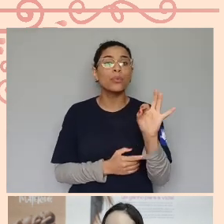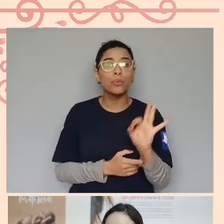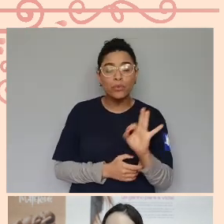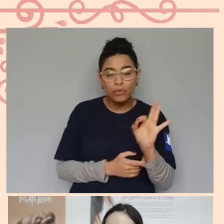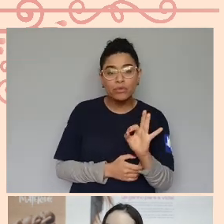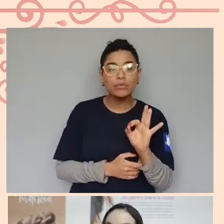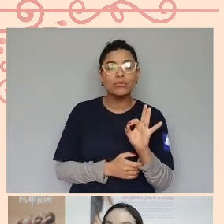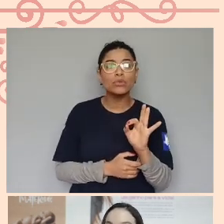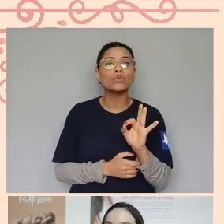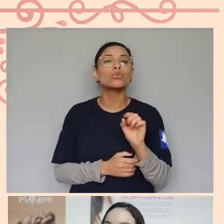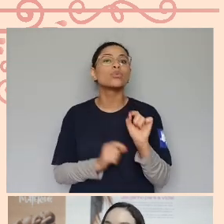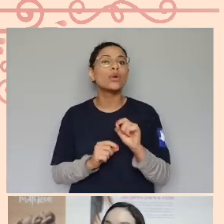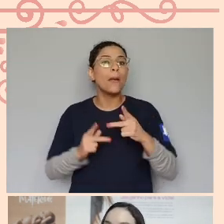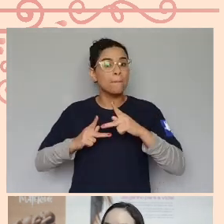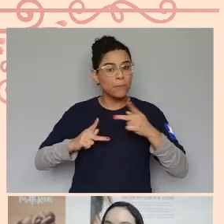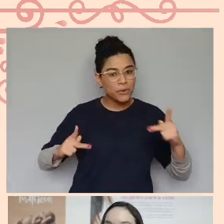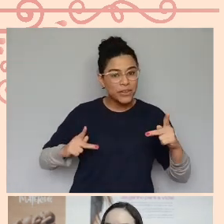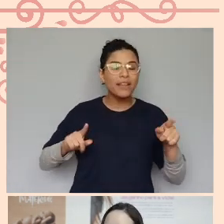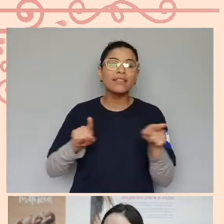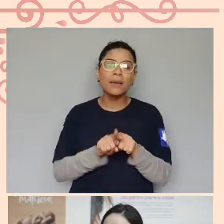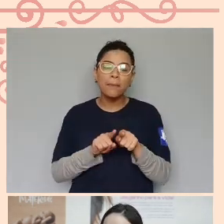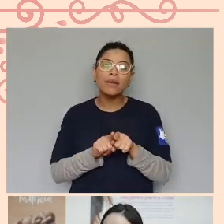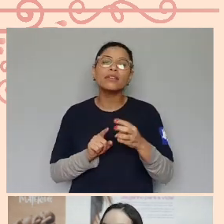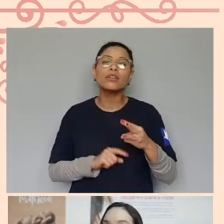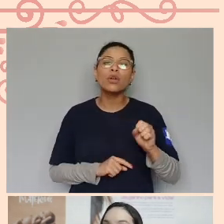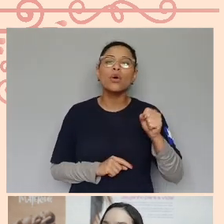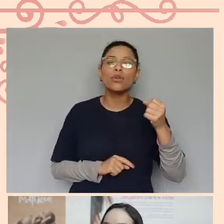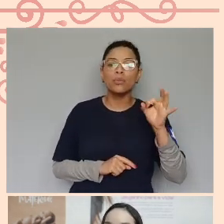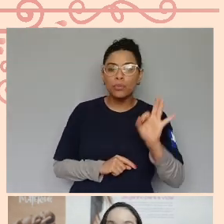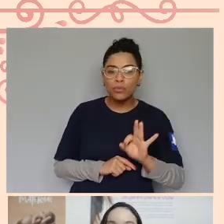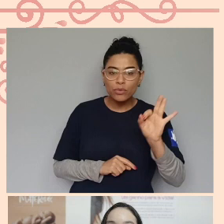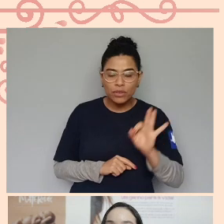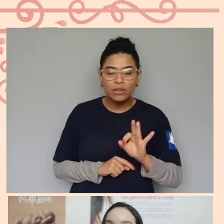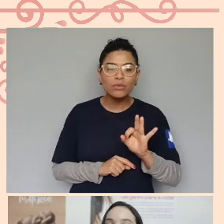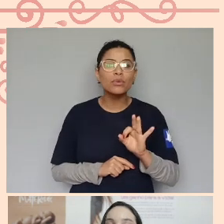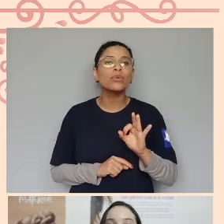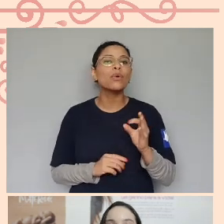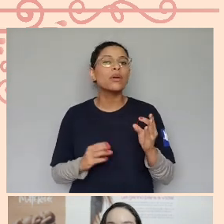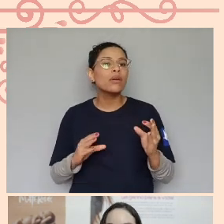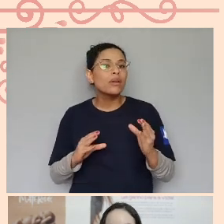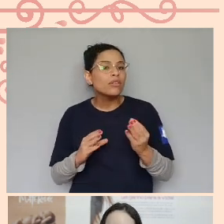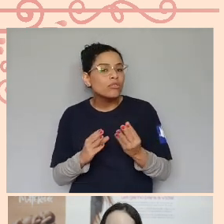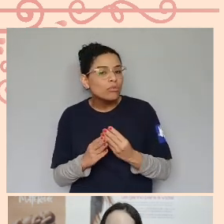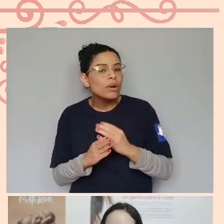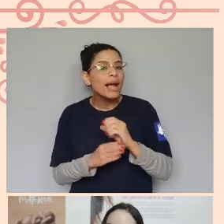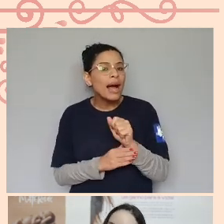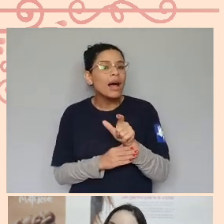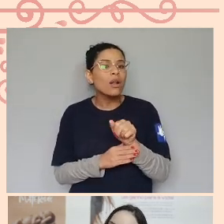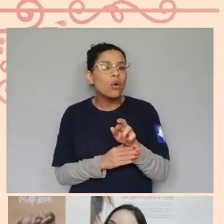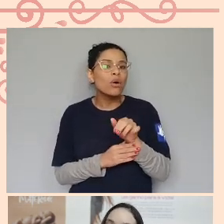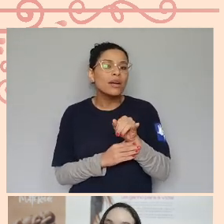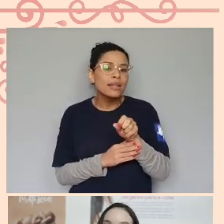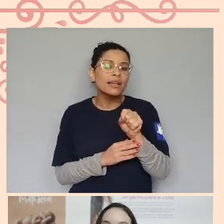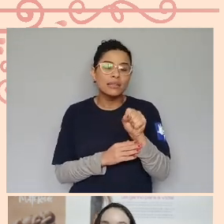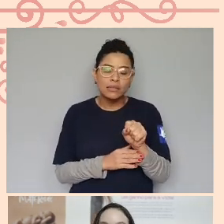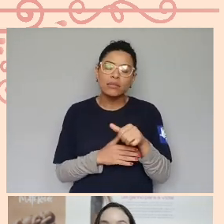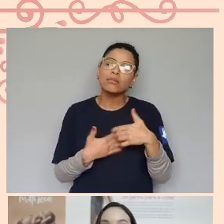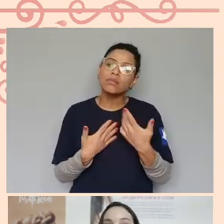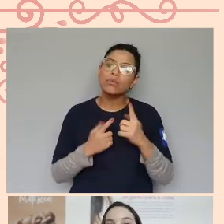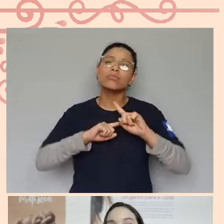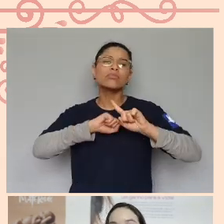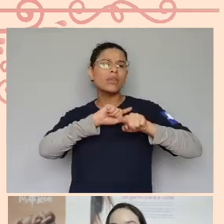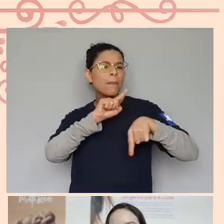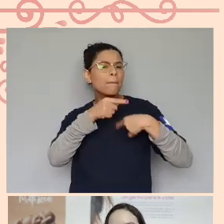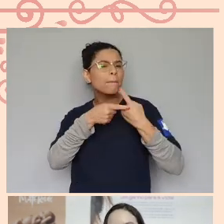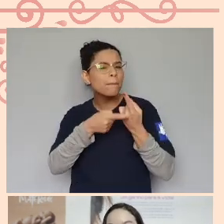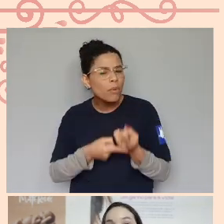de proteínas e 31% de calorias. Então ele ainda é muito válido para essa criança. E aí depois do 1 aninho,